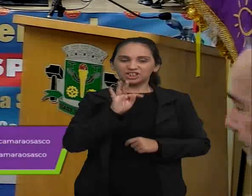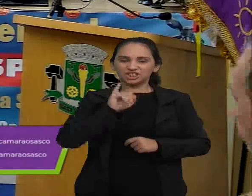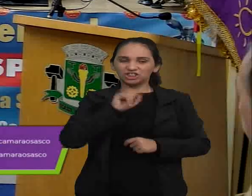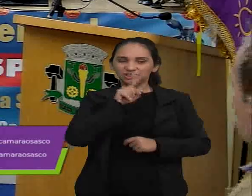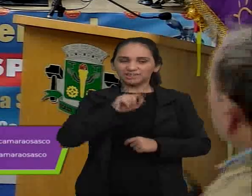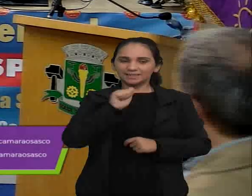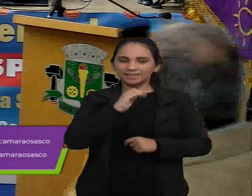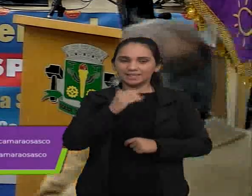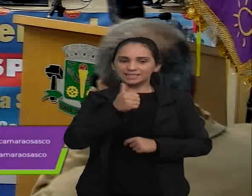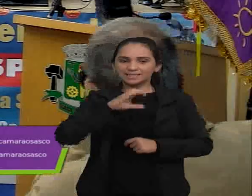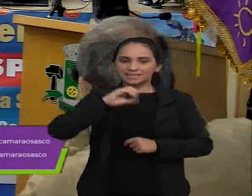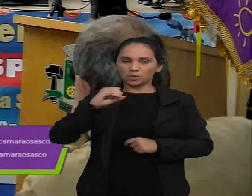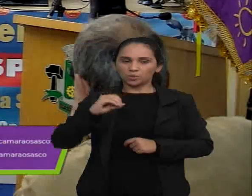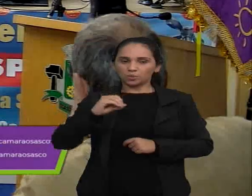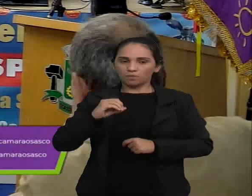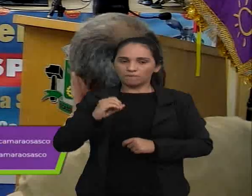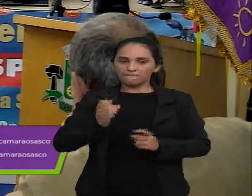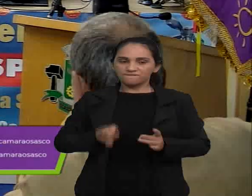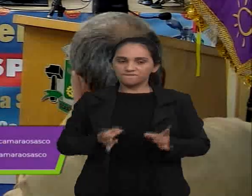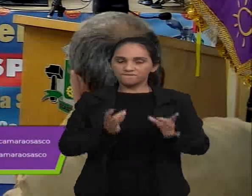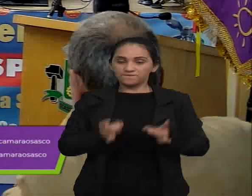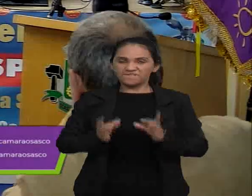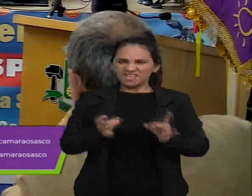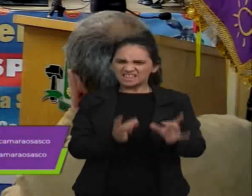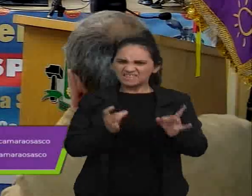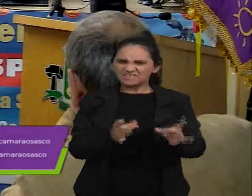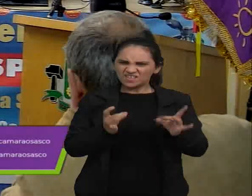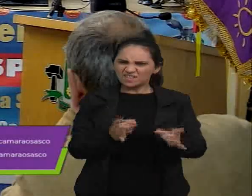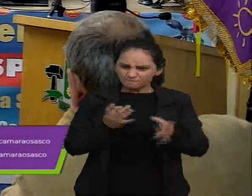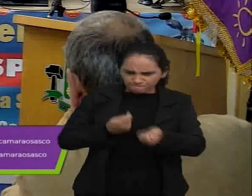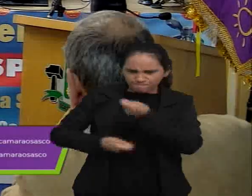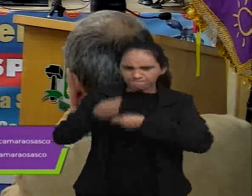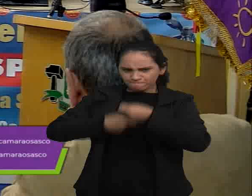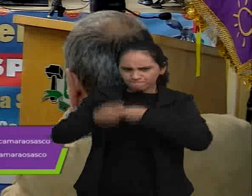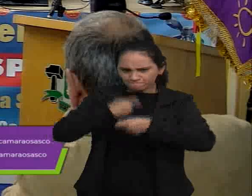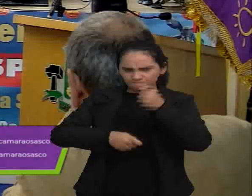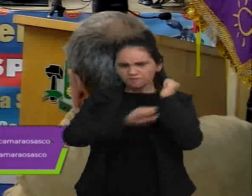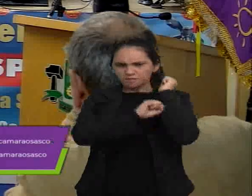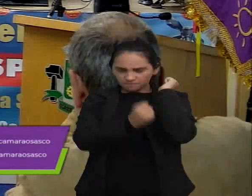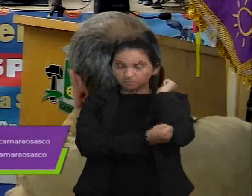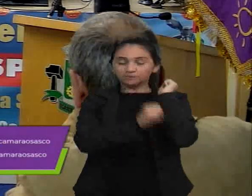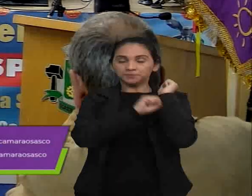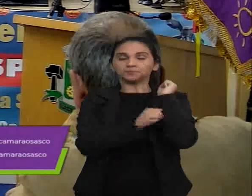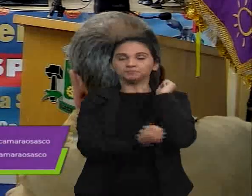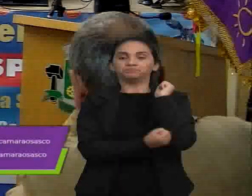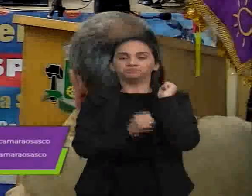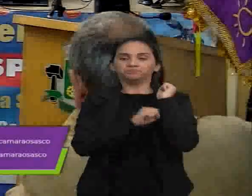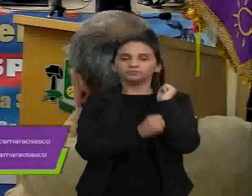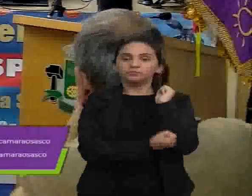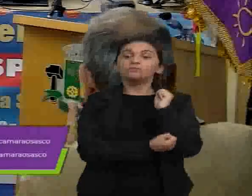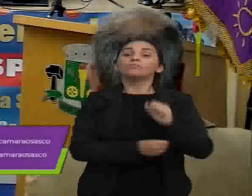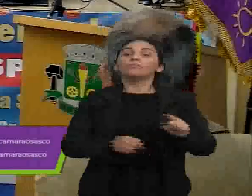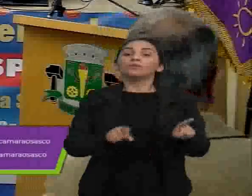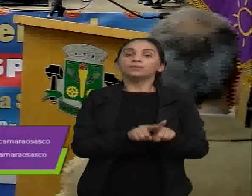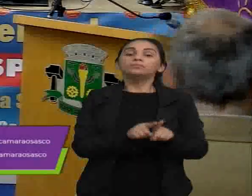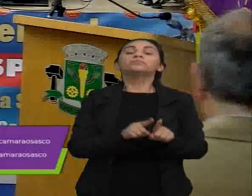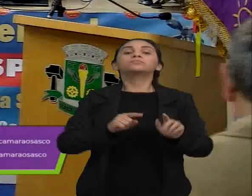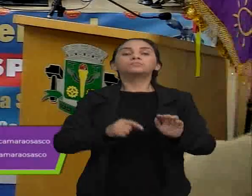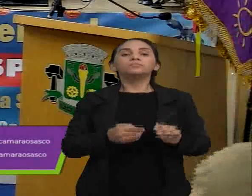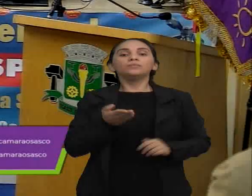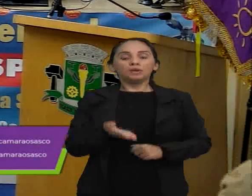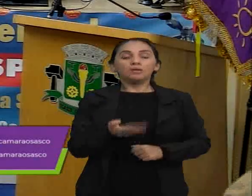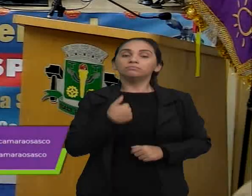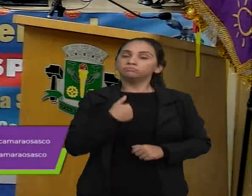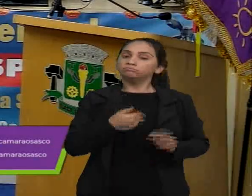signatário do termo de adesão responderá pela presidência presente na frente parlamentar. Eram essas minhas palavras, senhora presidente